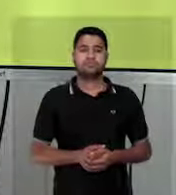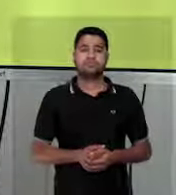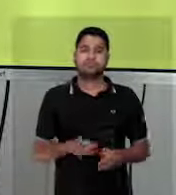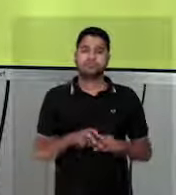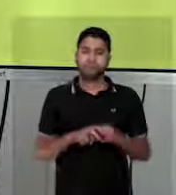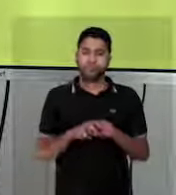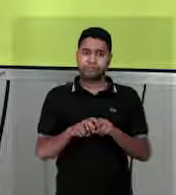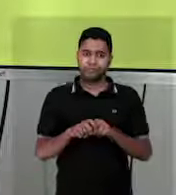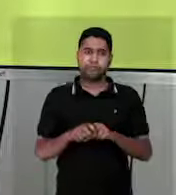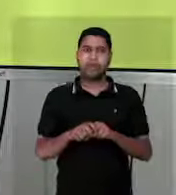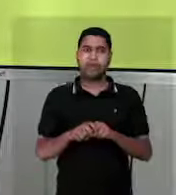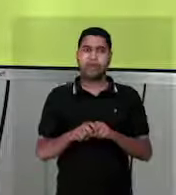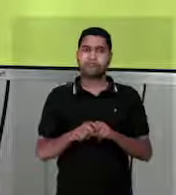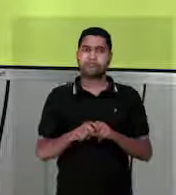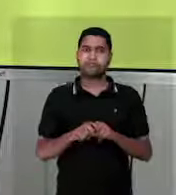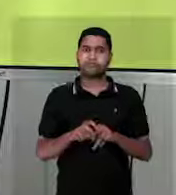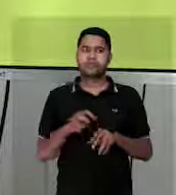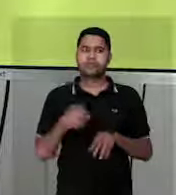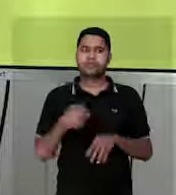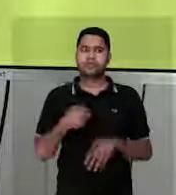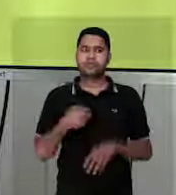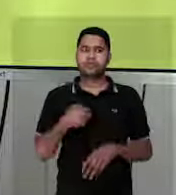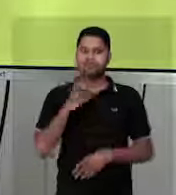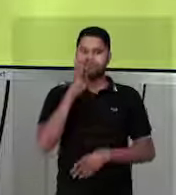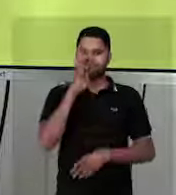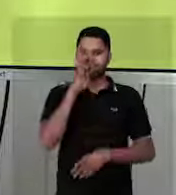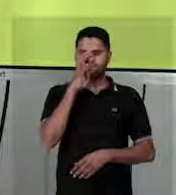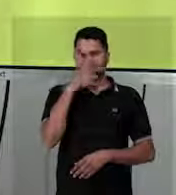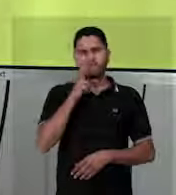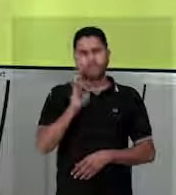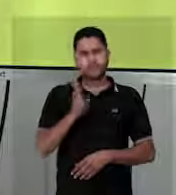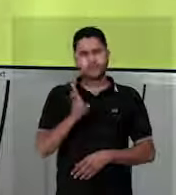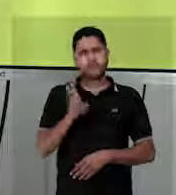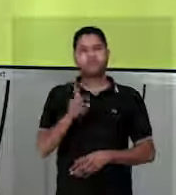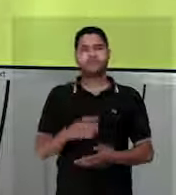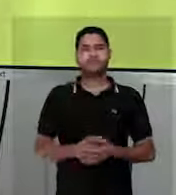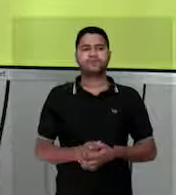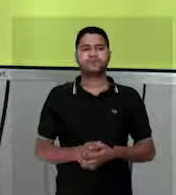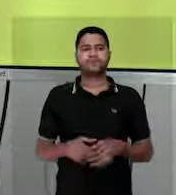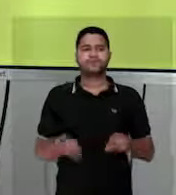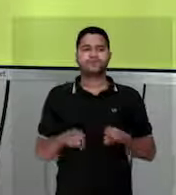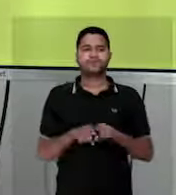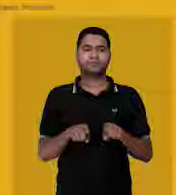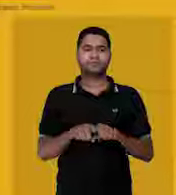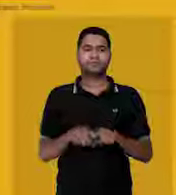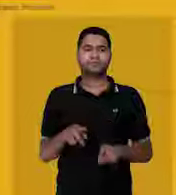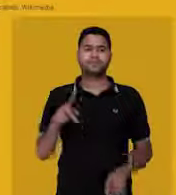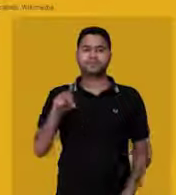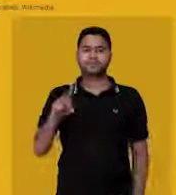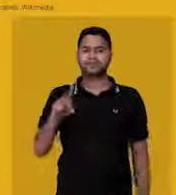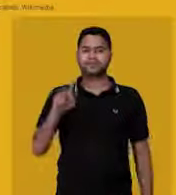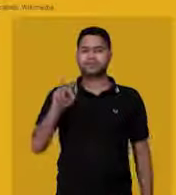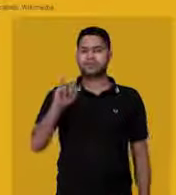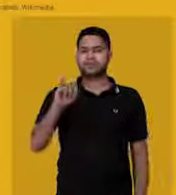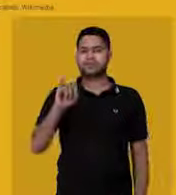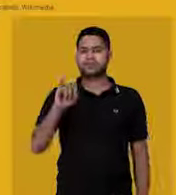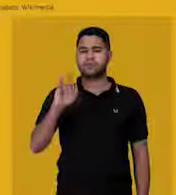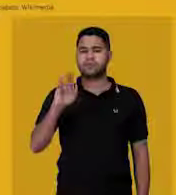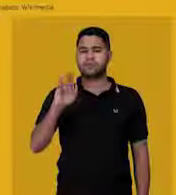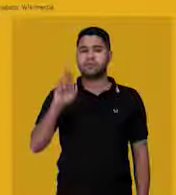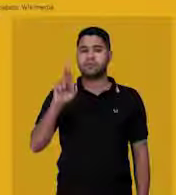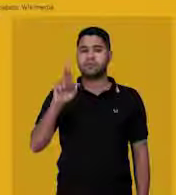essa resistência que ele tem ao tratamento. Vamos ter a piedra, que é uma micose de